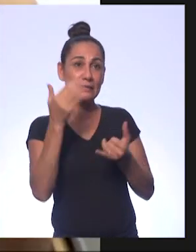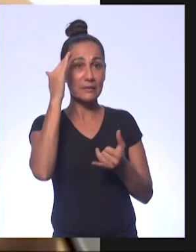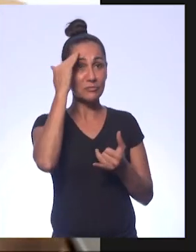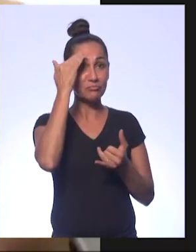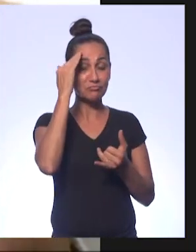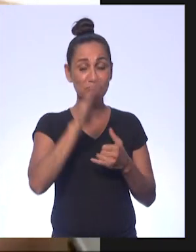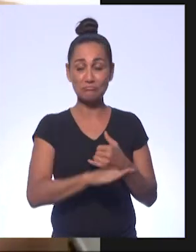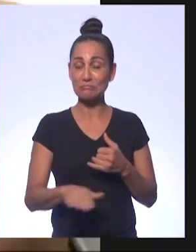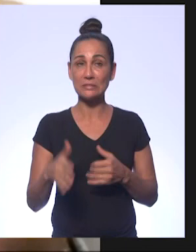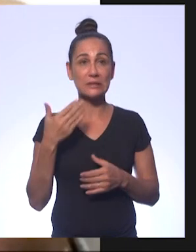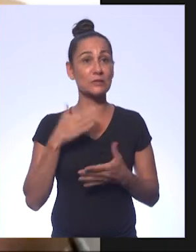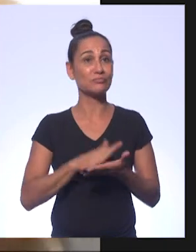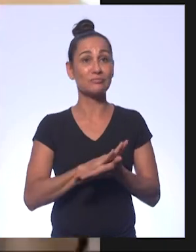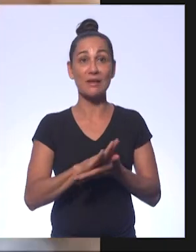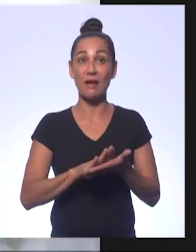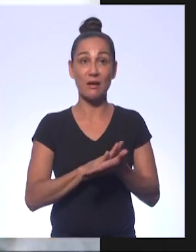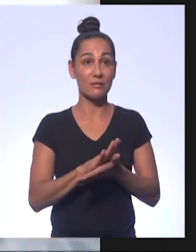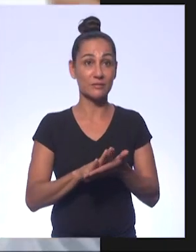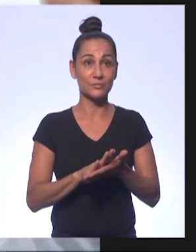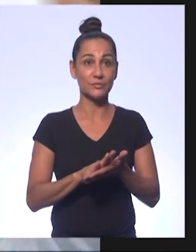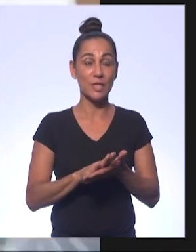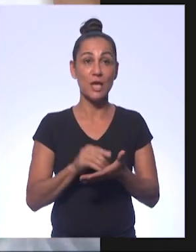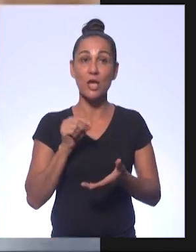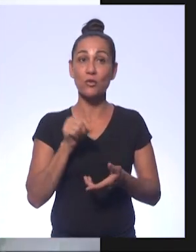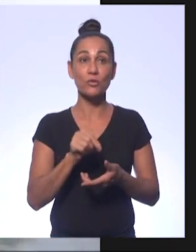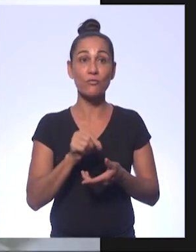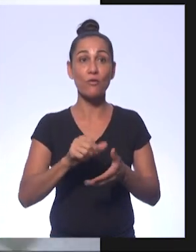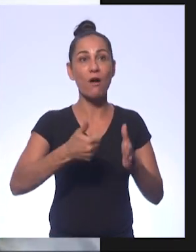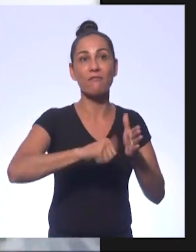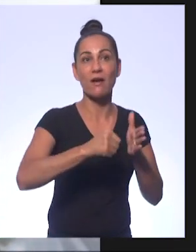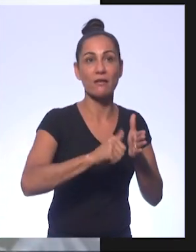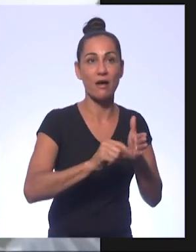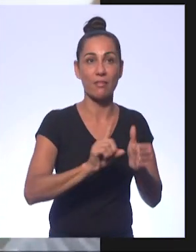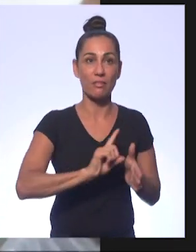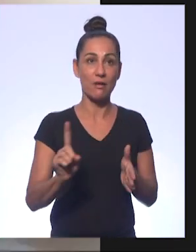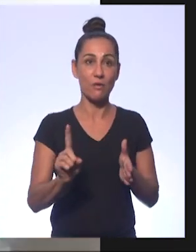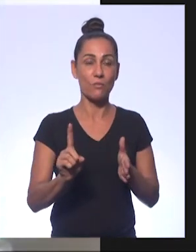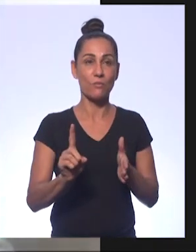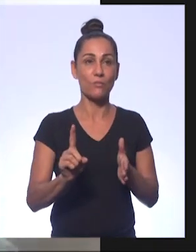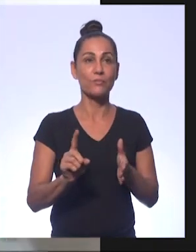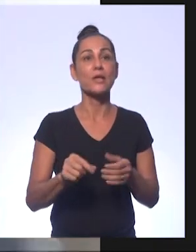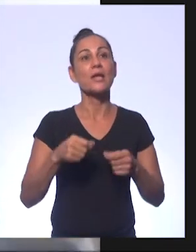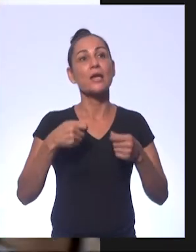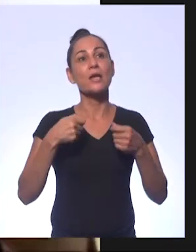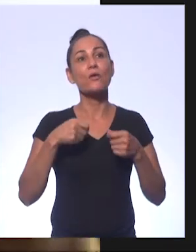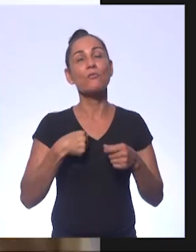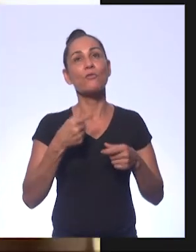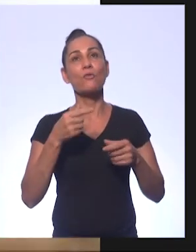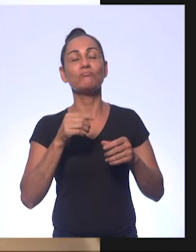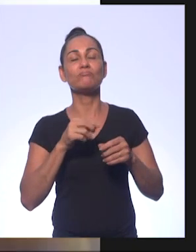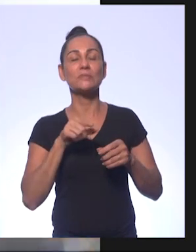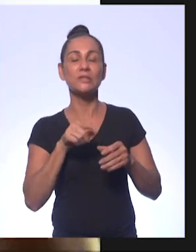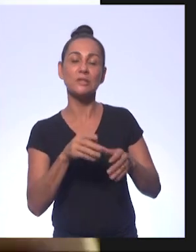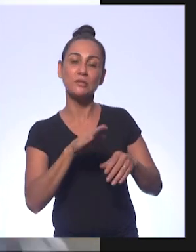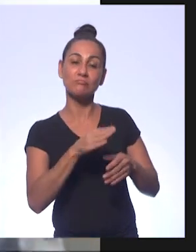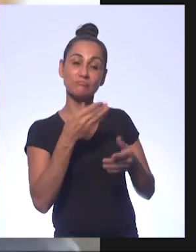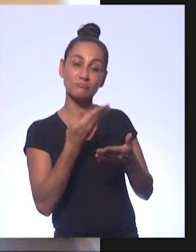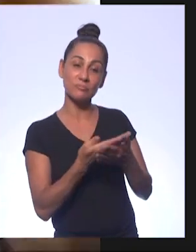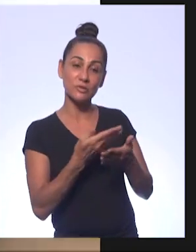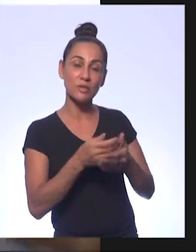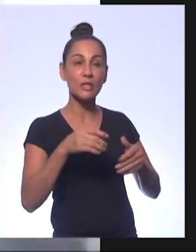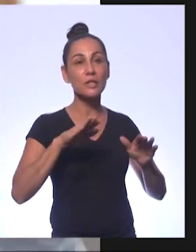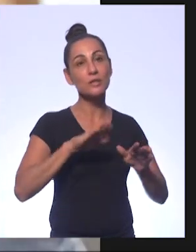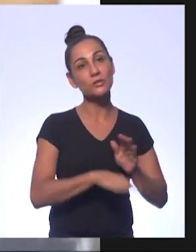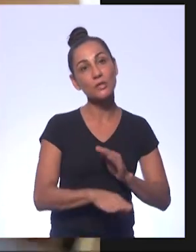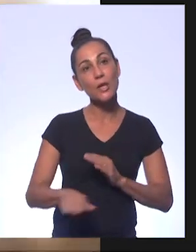avaliação formativa. Eu não vou dar nota para a criança, você saiu mal. Não, eu vou dizer, este estudante precisa